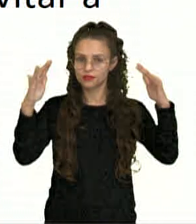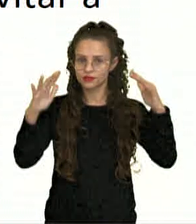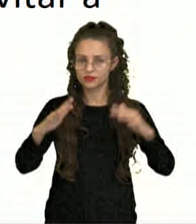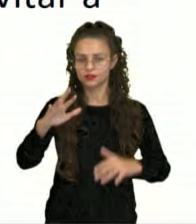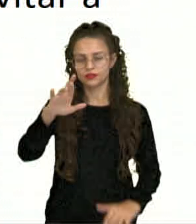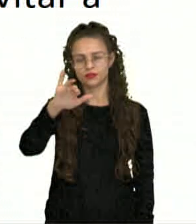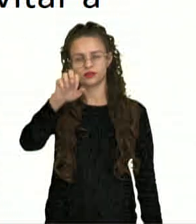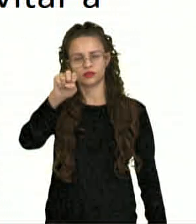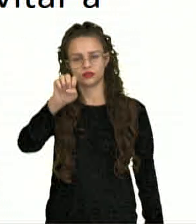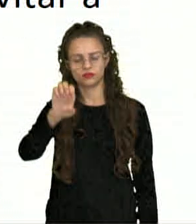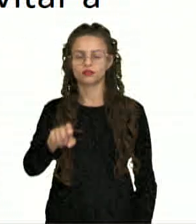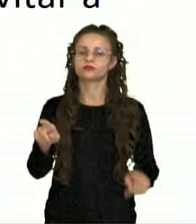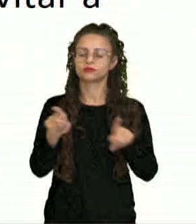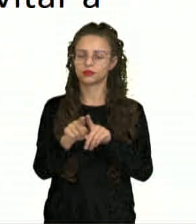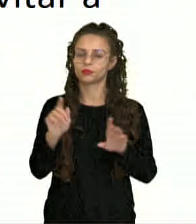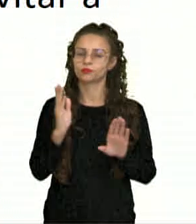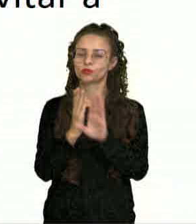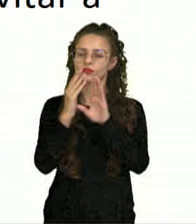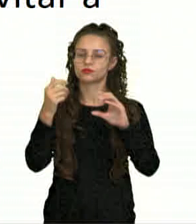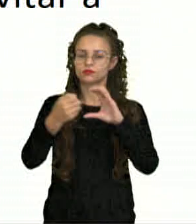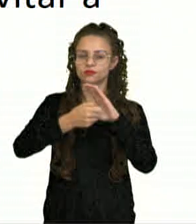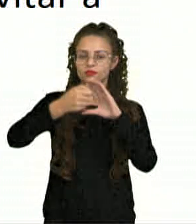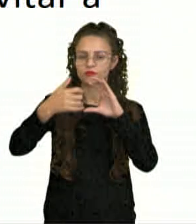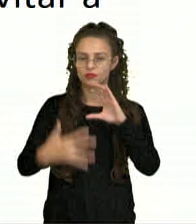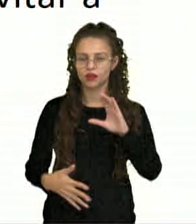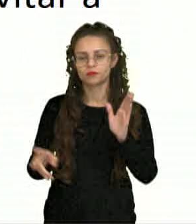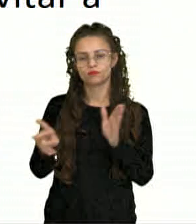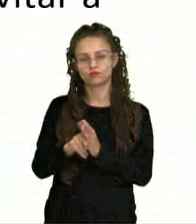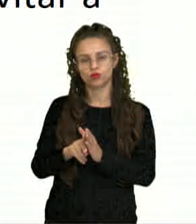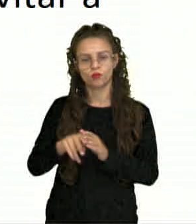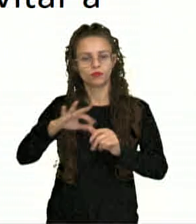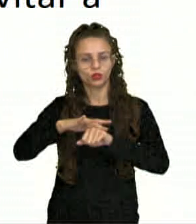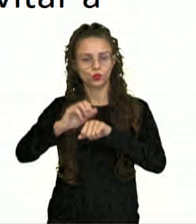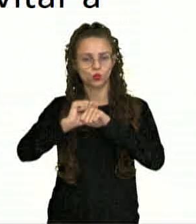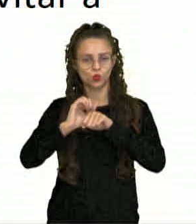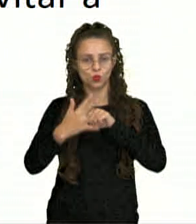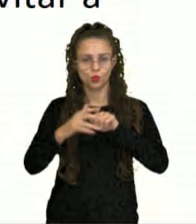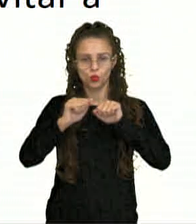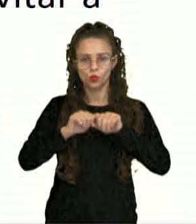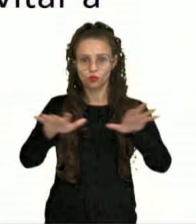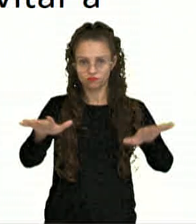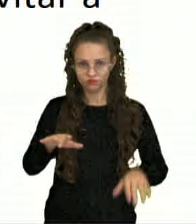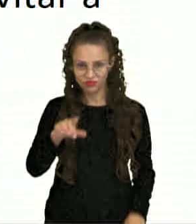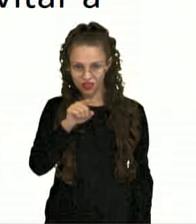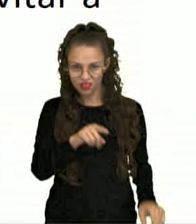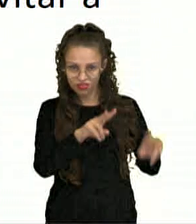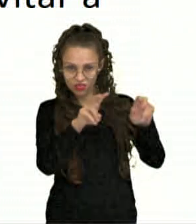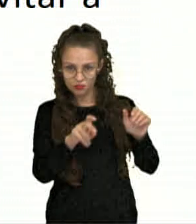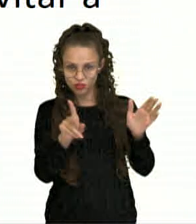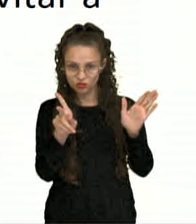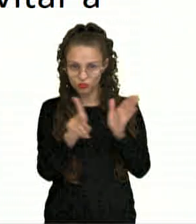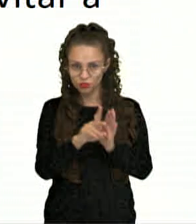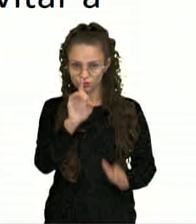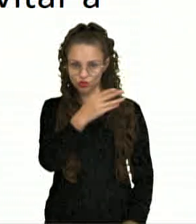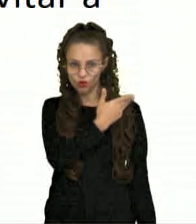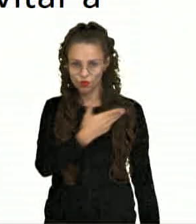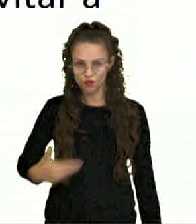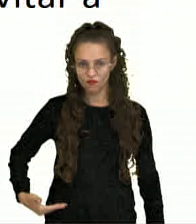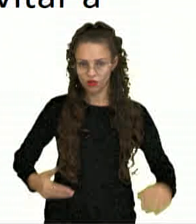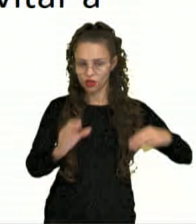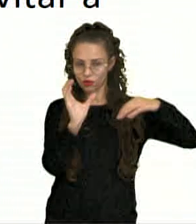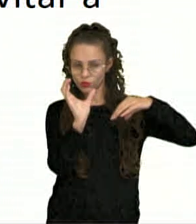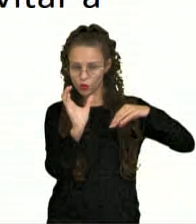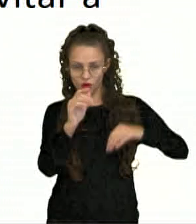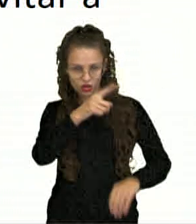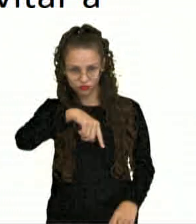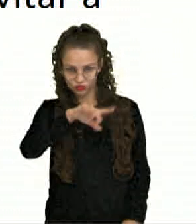às características da epidemia. A questão não é só do governo, do Congresso, dos poderes